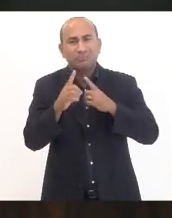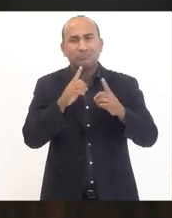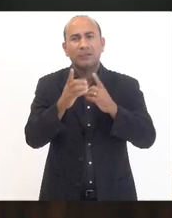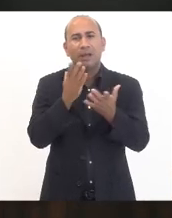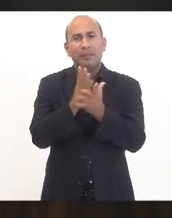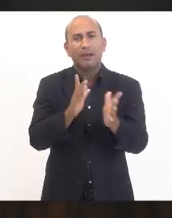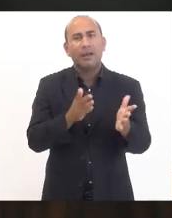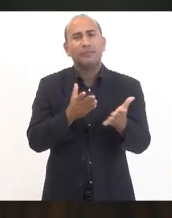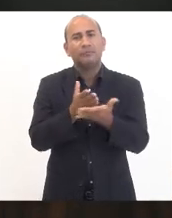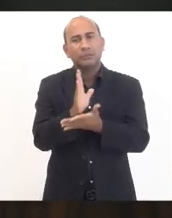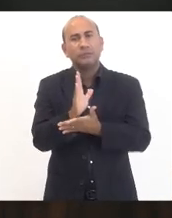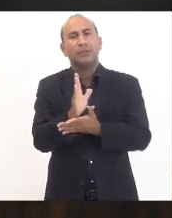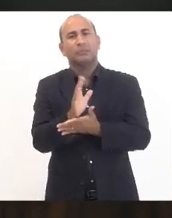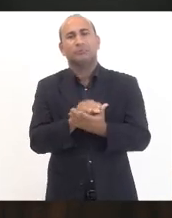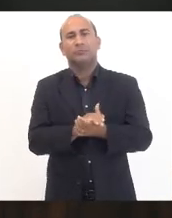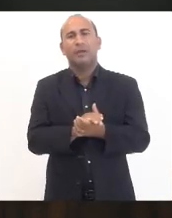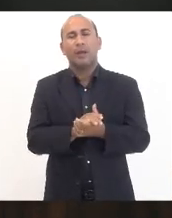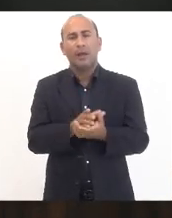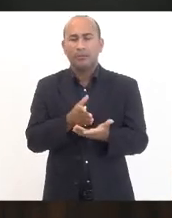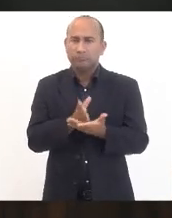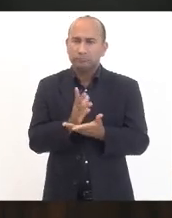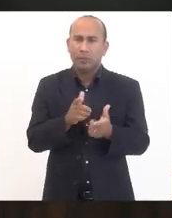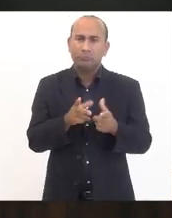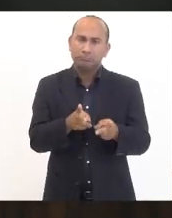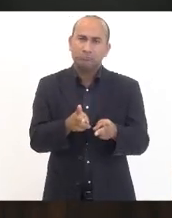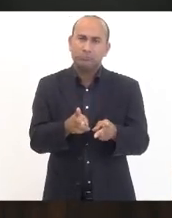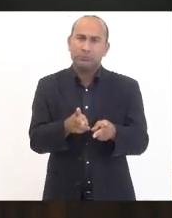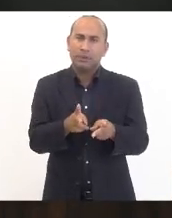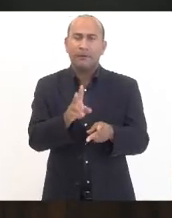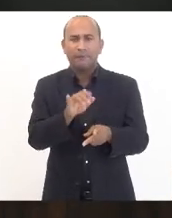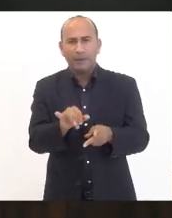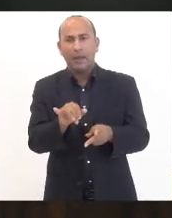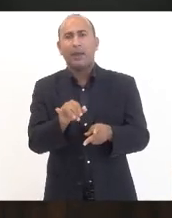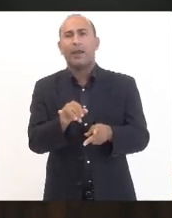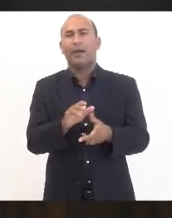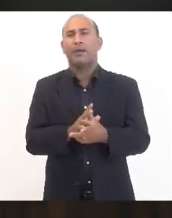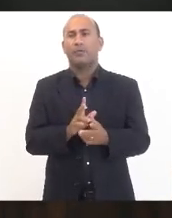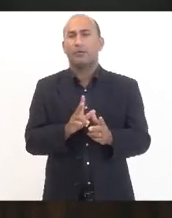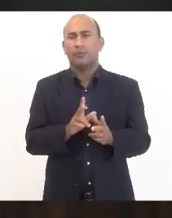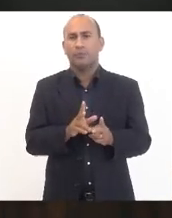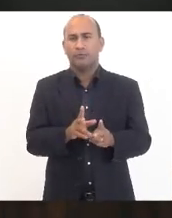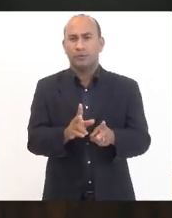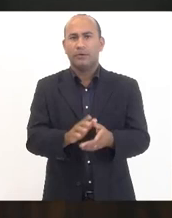em votação, os senhores que aprovam, permaneçam como estão, aprovado, vai à promulgação.